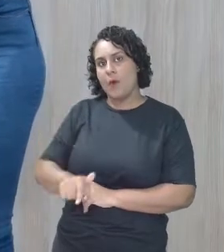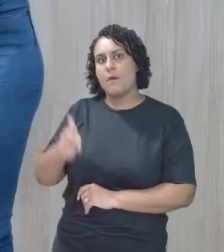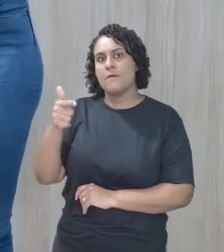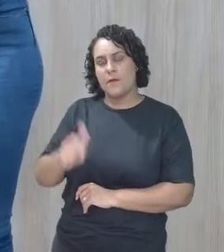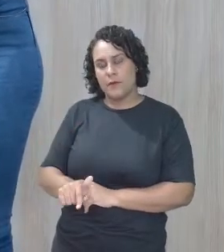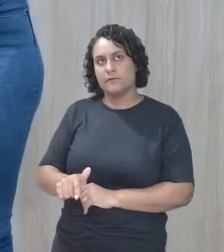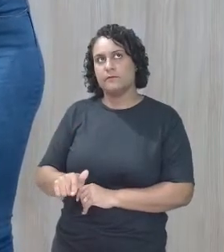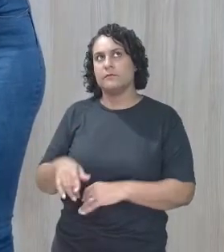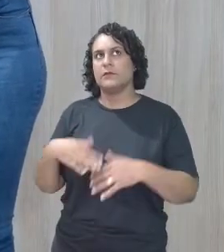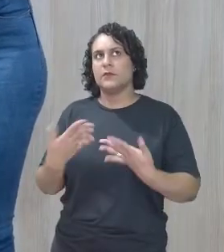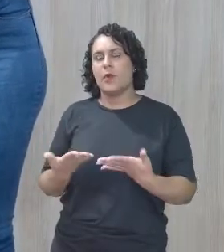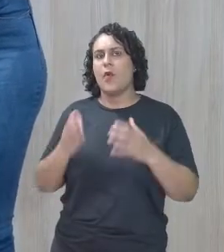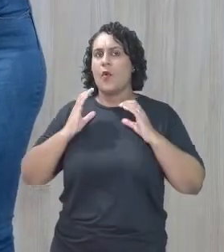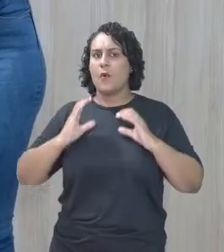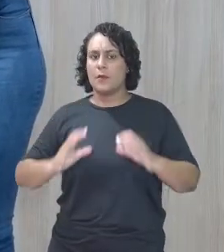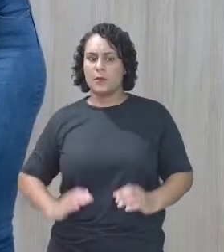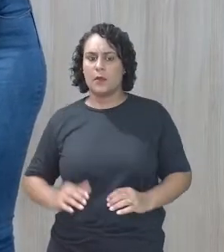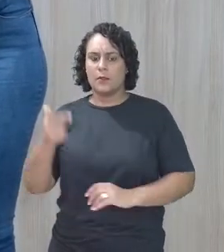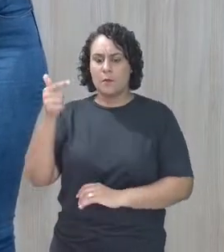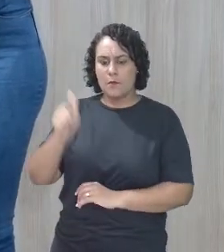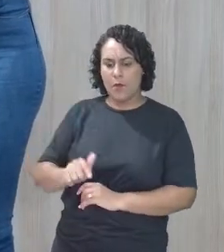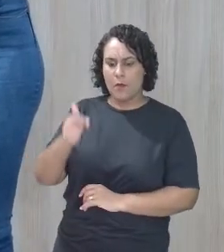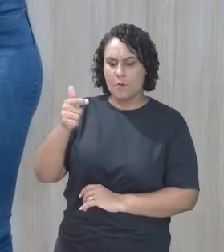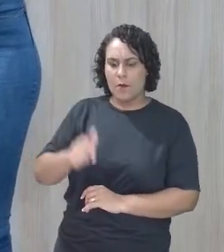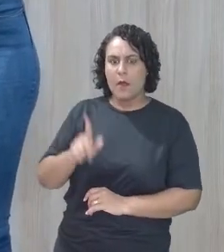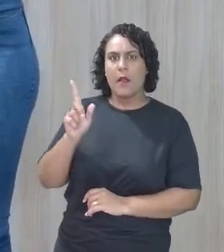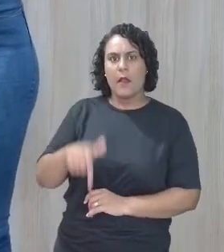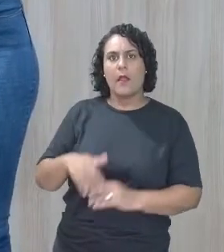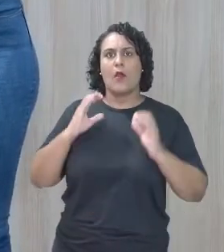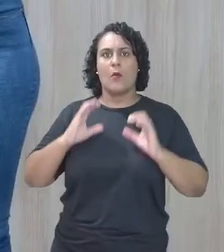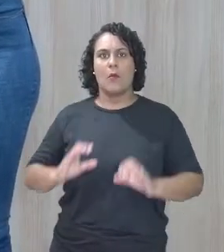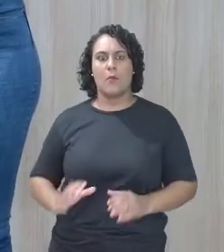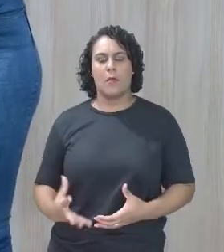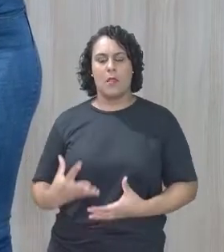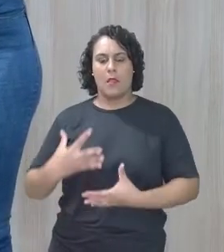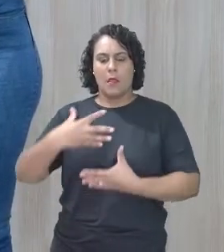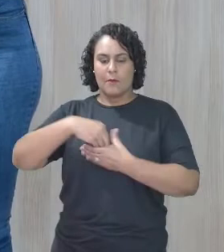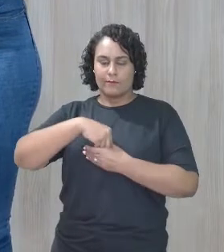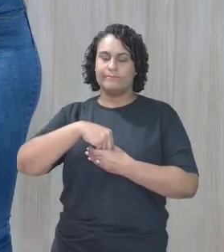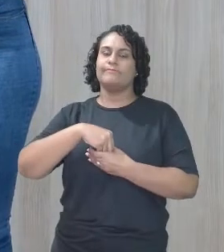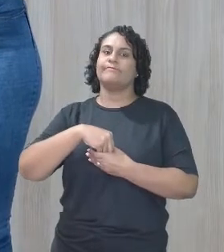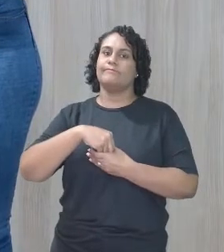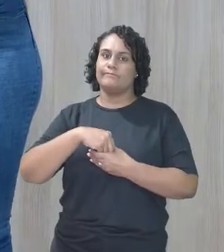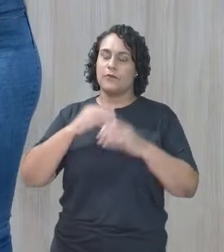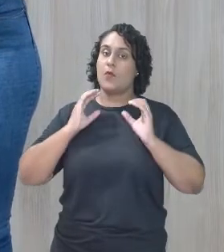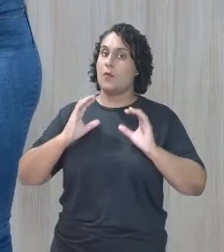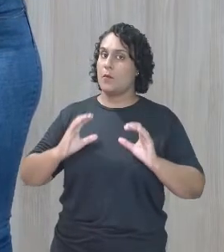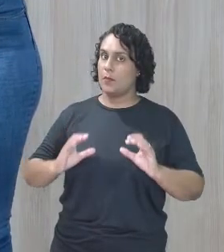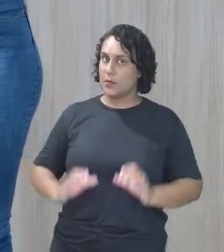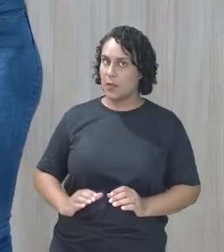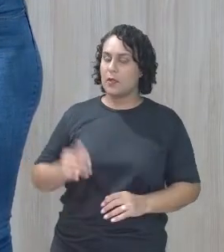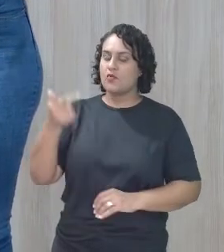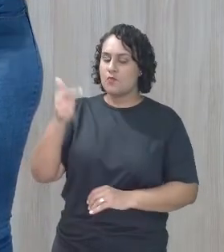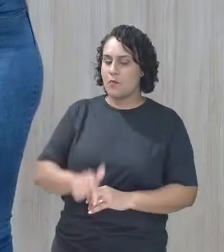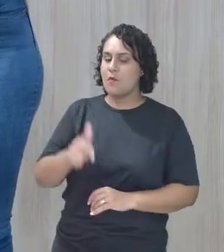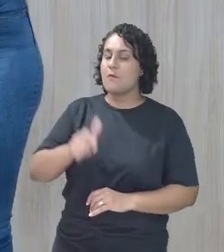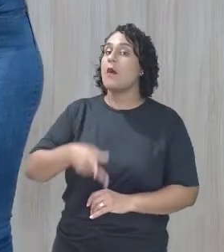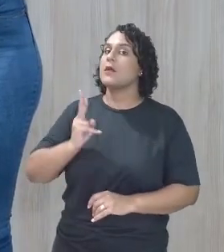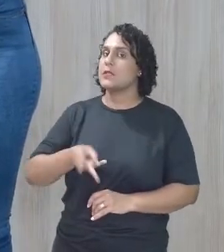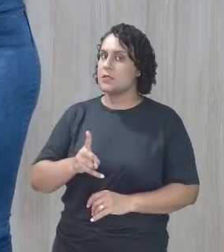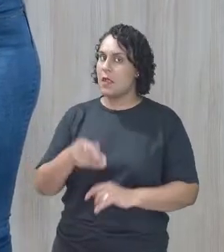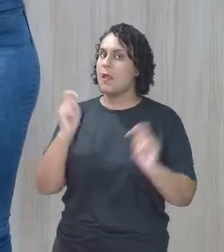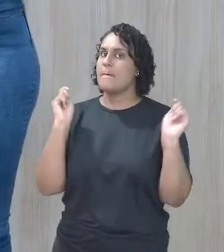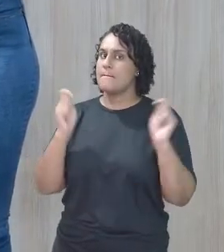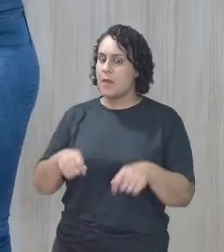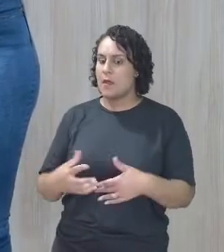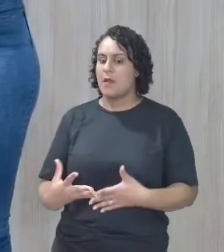a gente entende que comportamento repetido é comportamento incorporado e que esses comportamentos, eles se repitam, eles